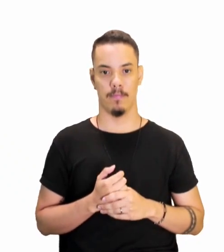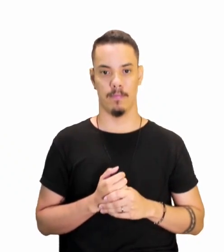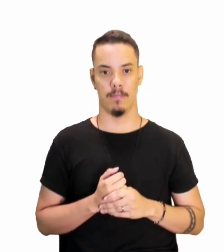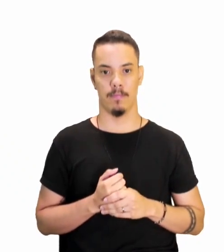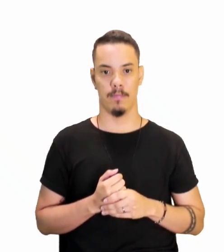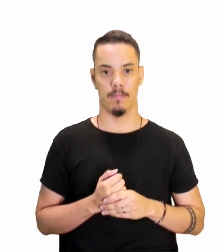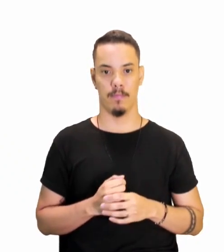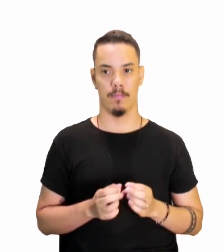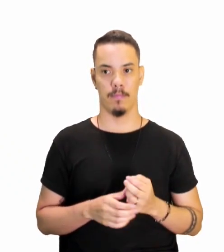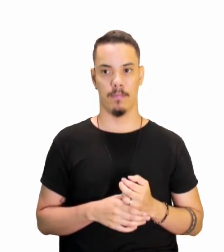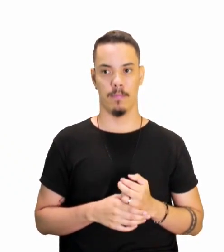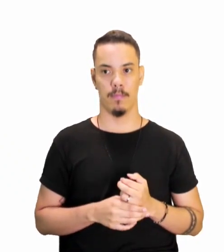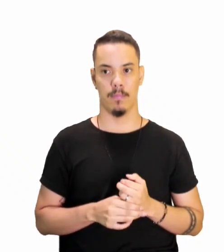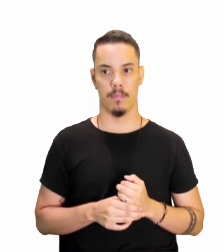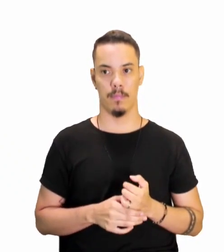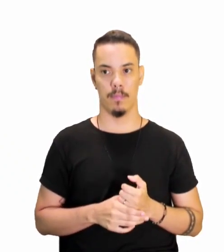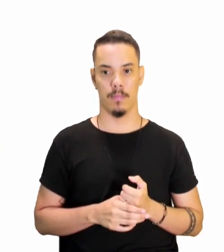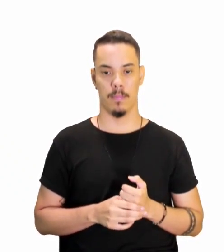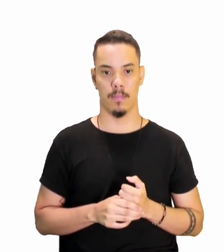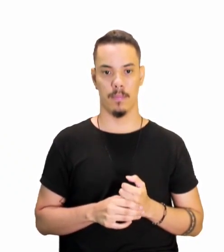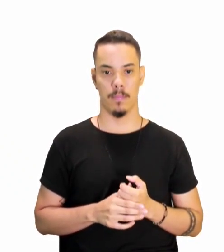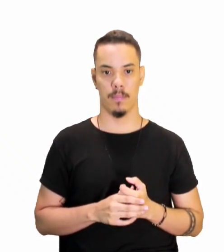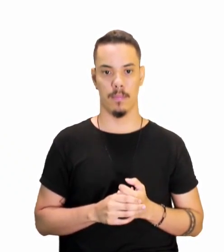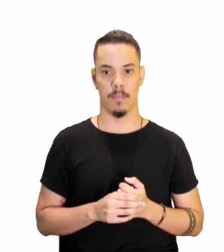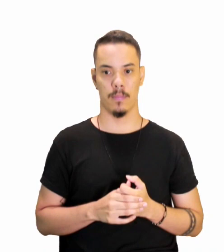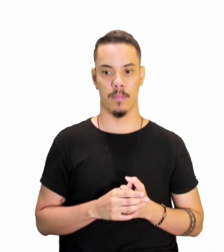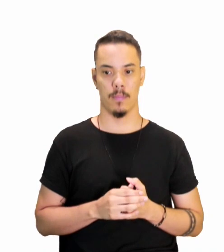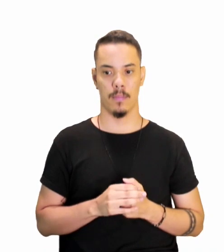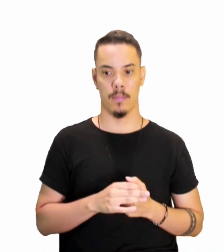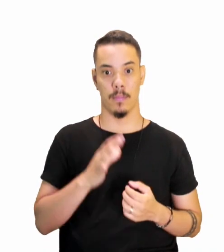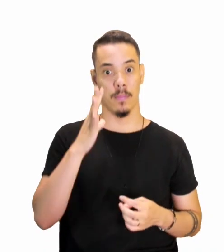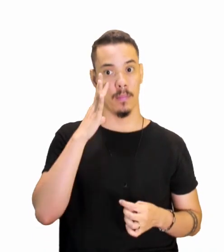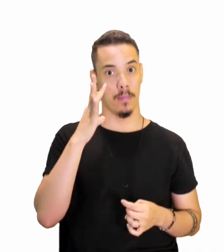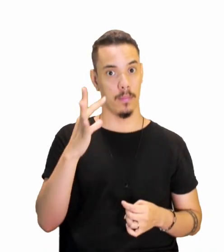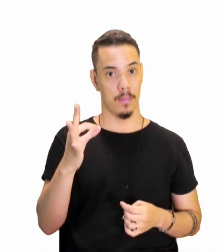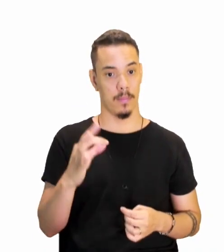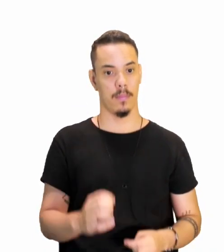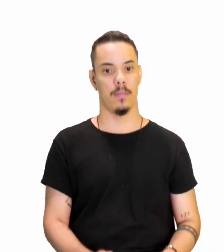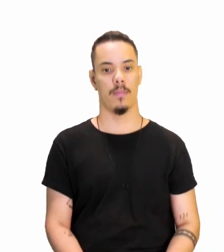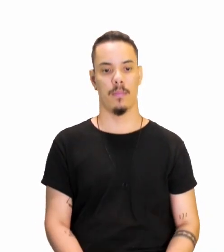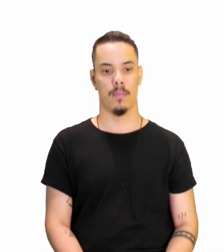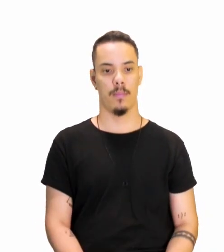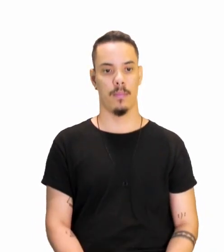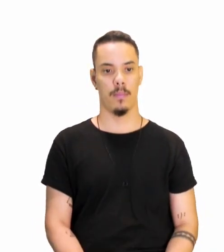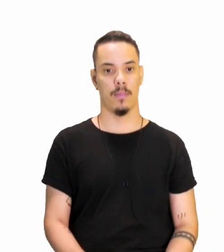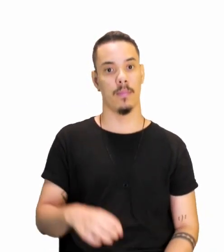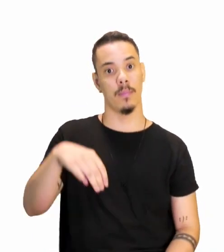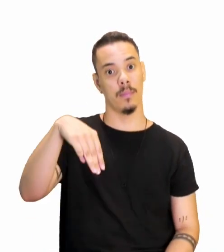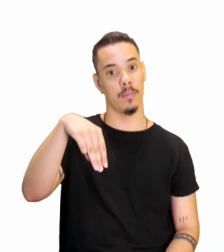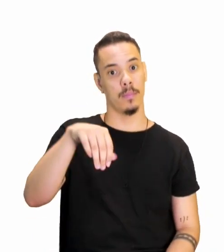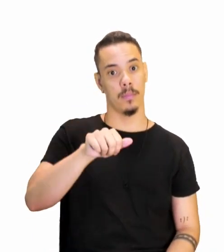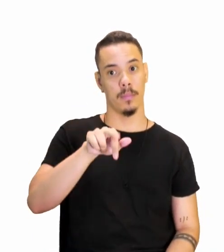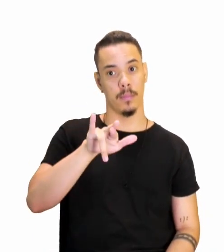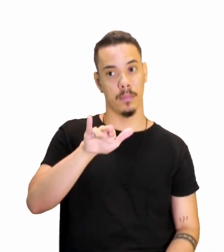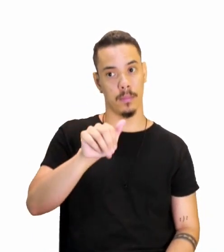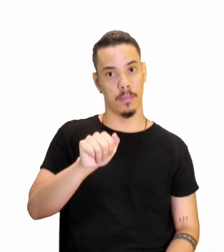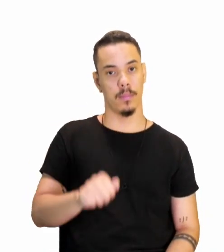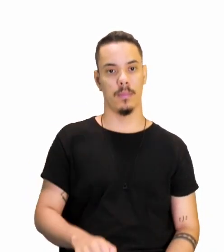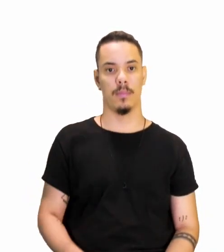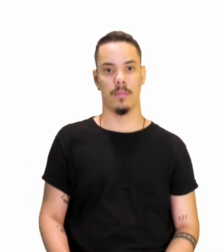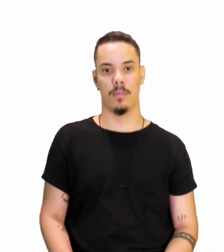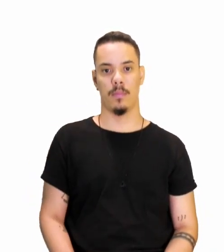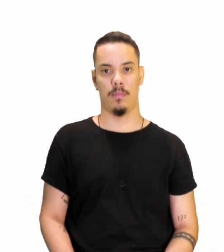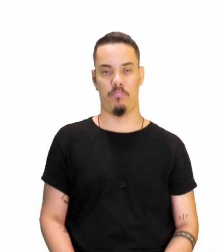E aí, olha só, presta atenção. Aí, ó, Maria. Pronto.